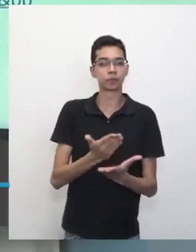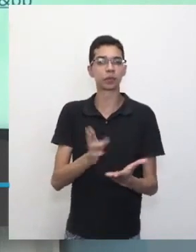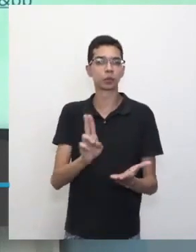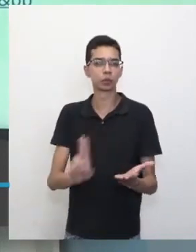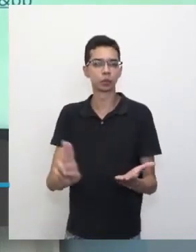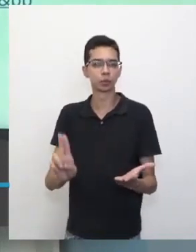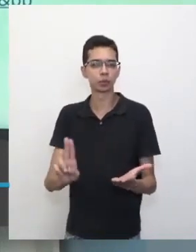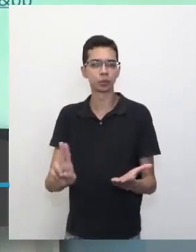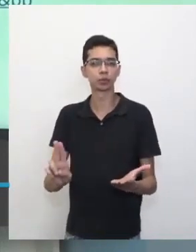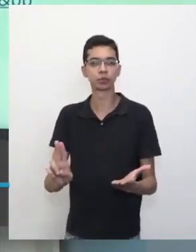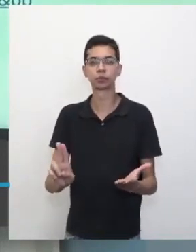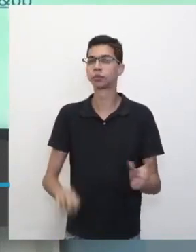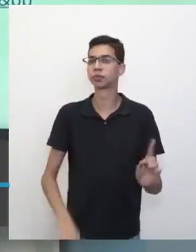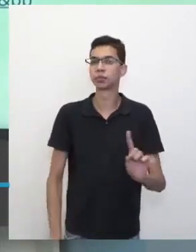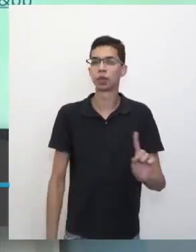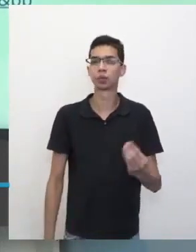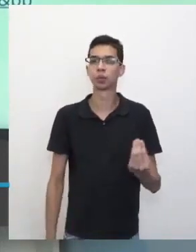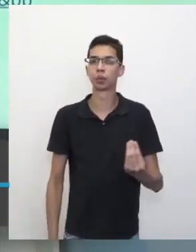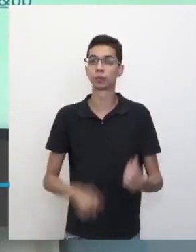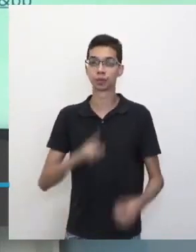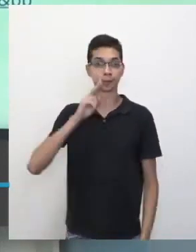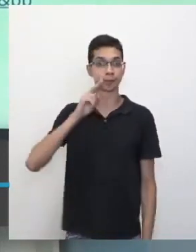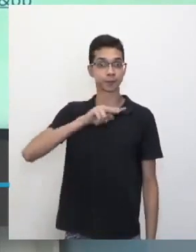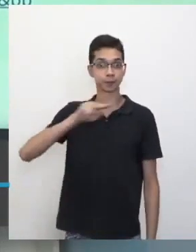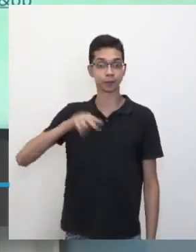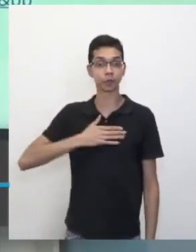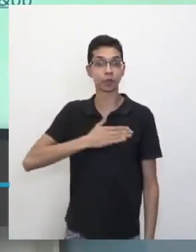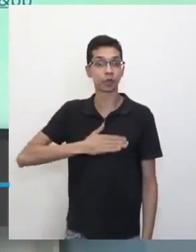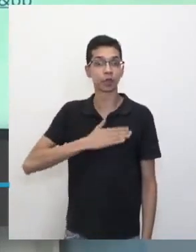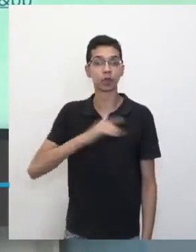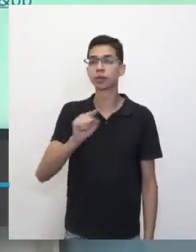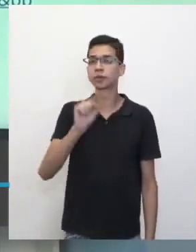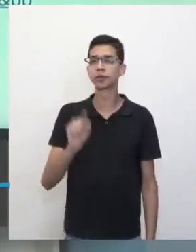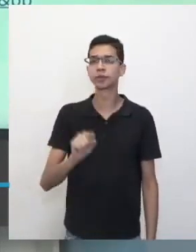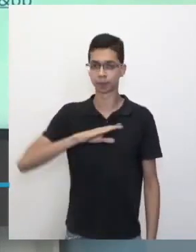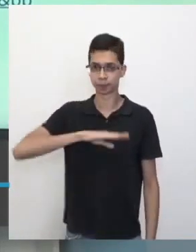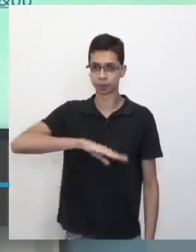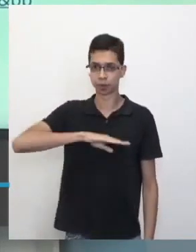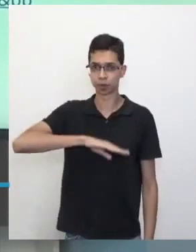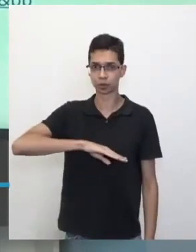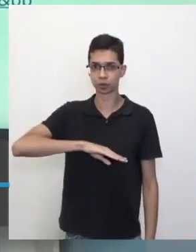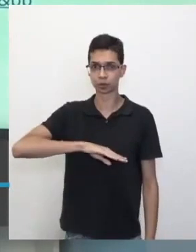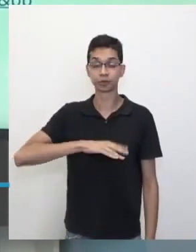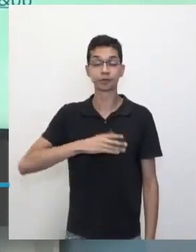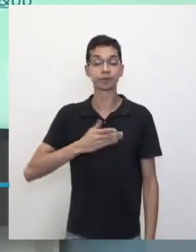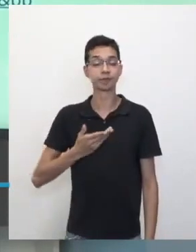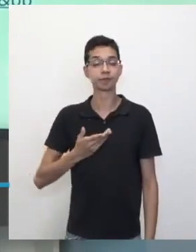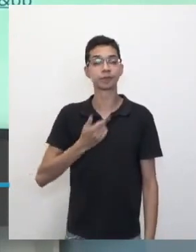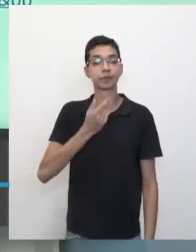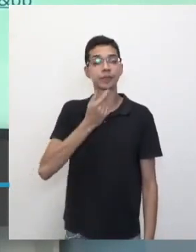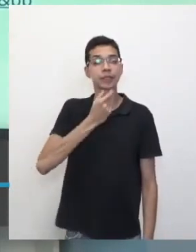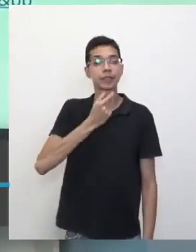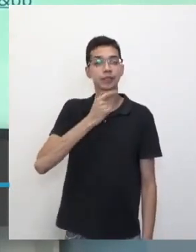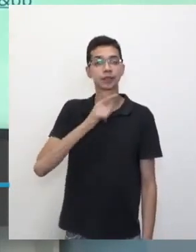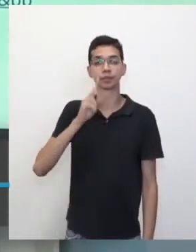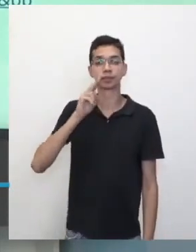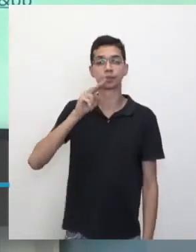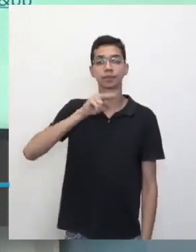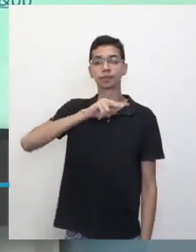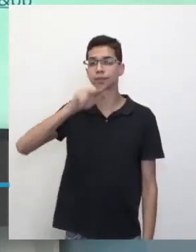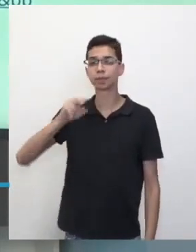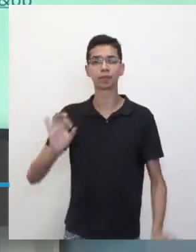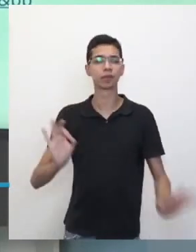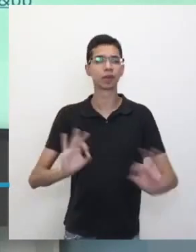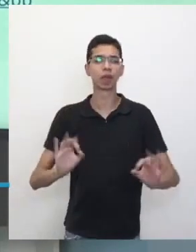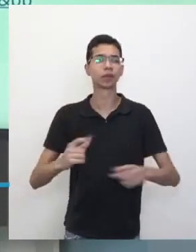Você gosta da leitura? Você lê bastante em português? O que te impede de ler alguma coisa em inglês? Né? Como é que está o seu